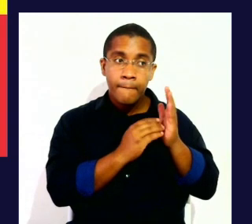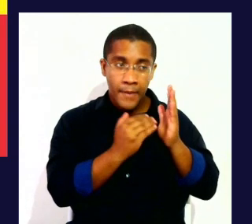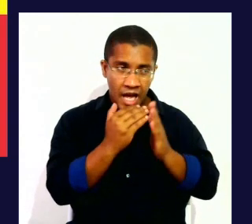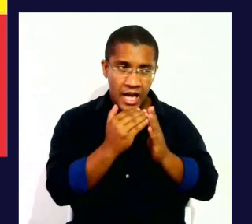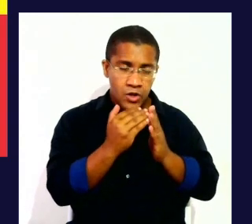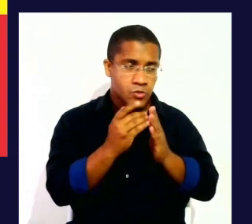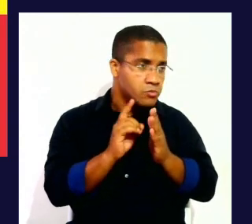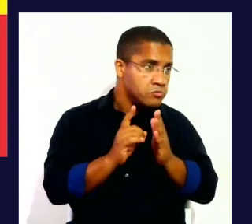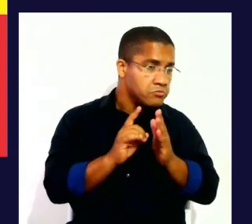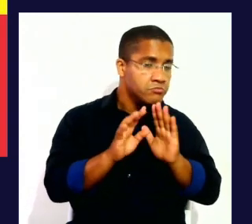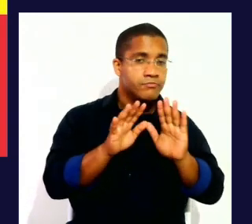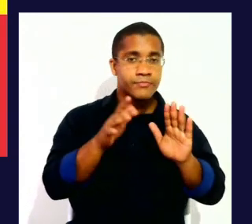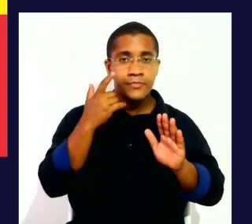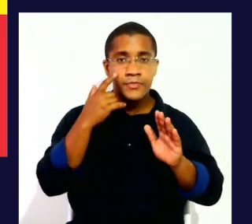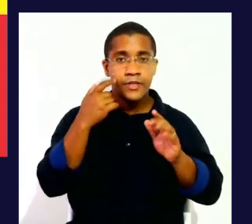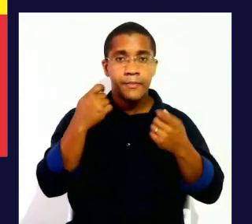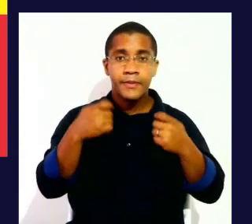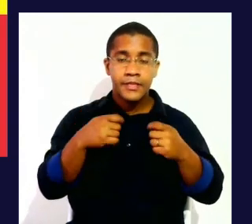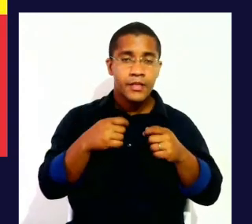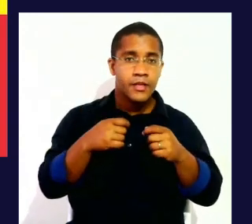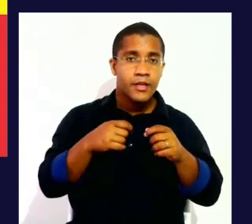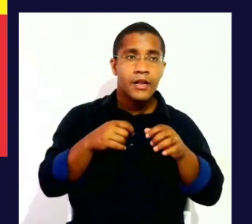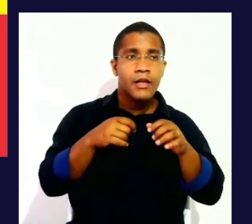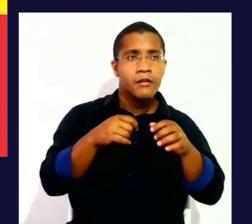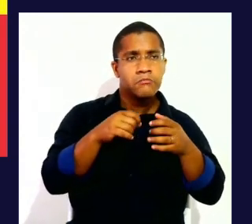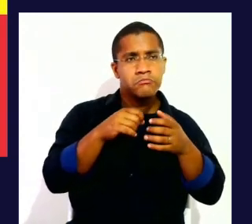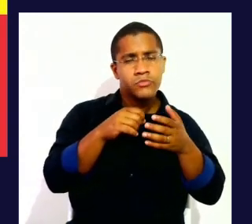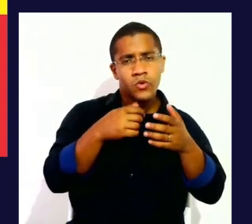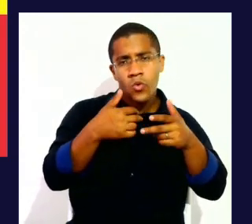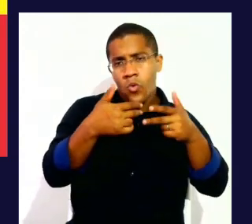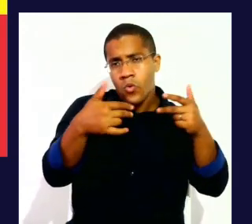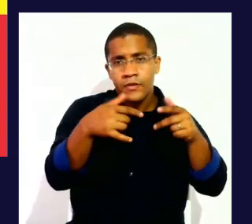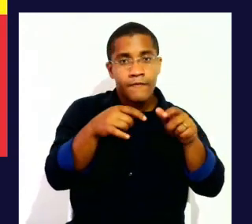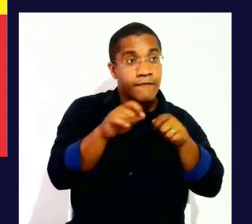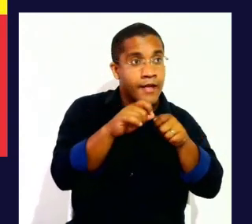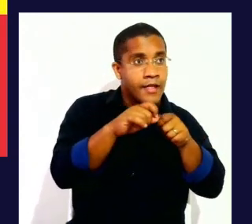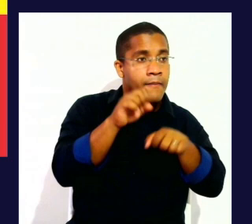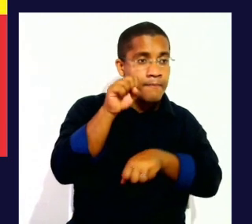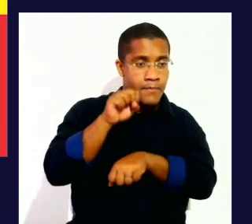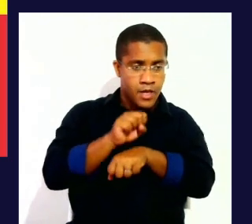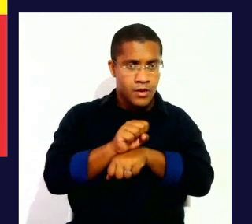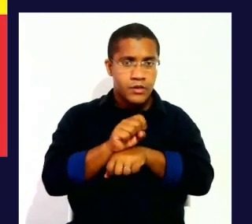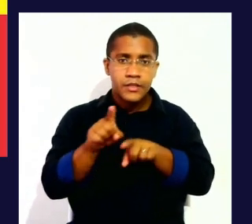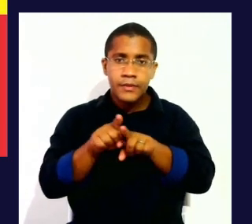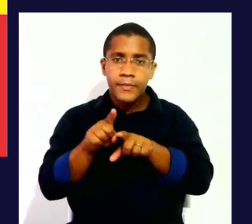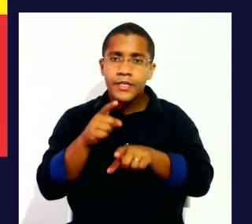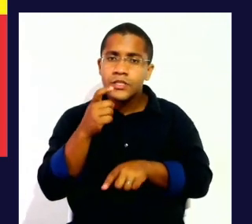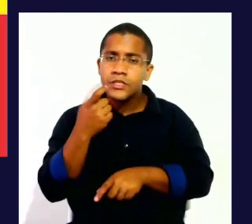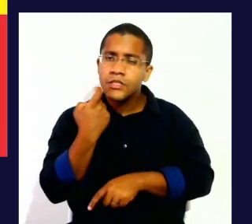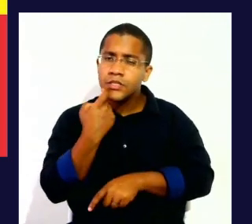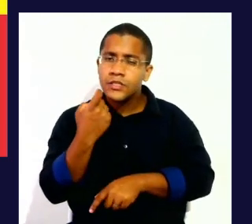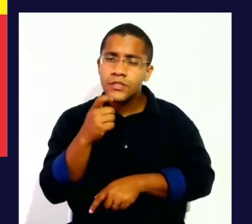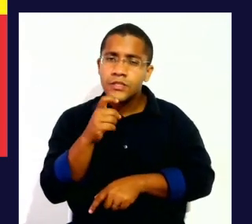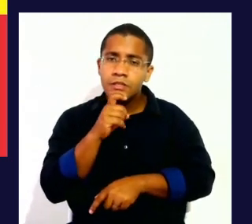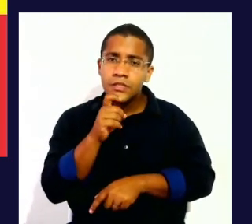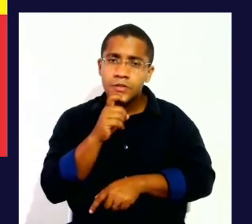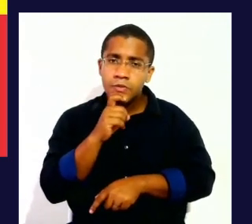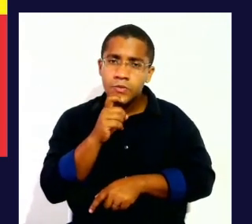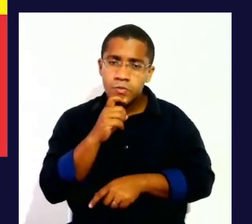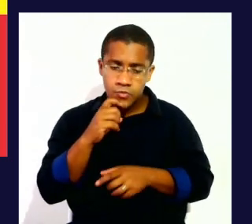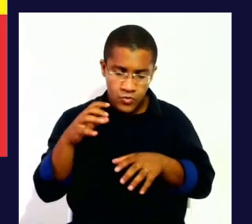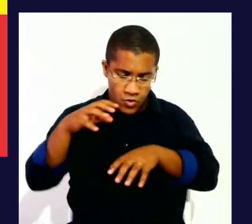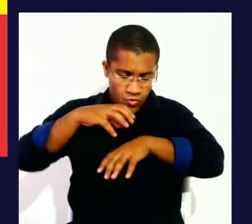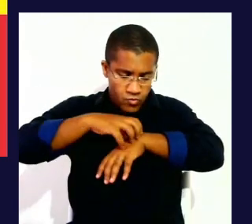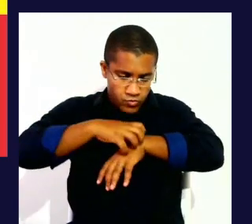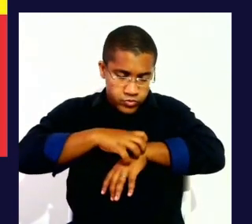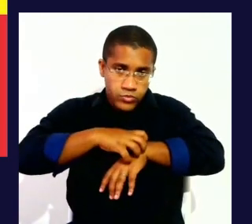Na realidade, você tem que parar imediatamente a atividade, tem que fazer crioterapia. Quando eu falo de crioterapia, estou